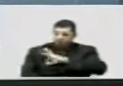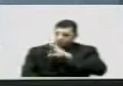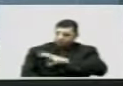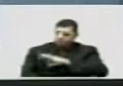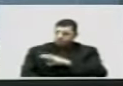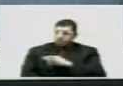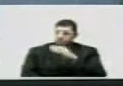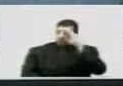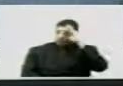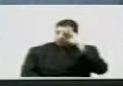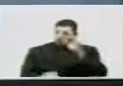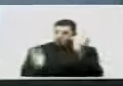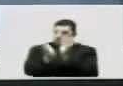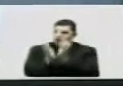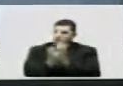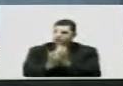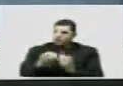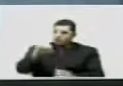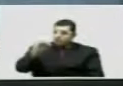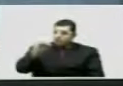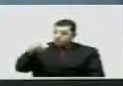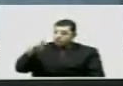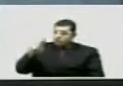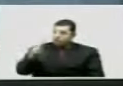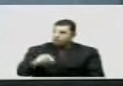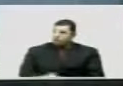dos soldados da turma Omar Aziz.